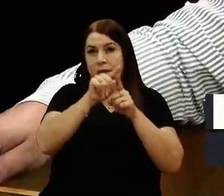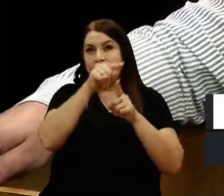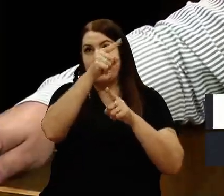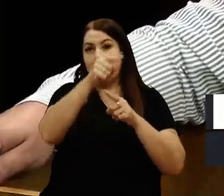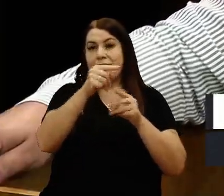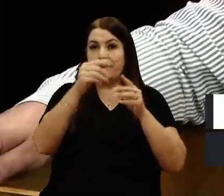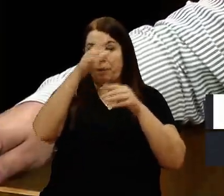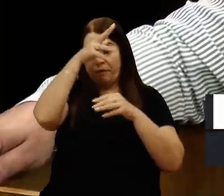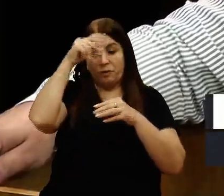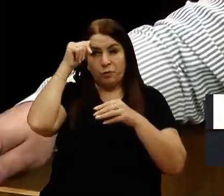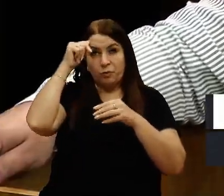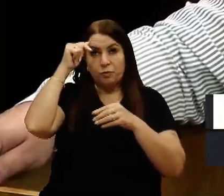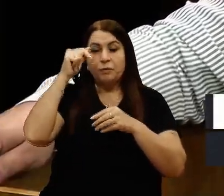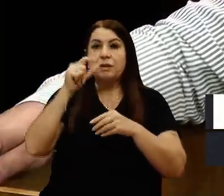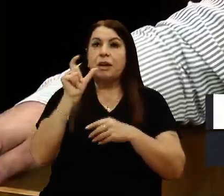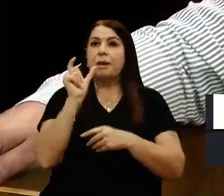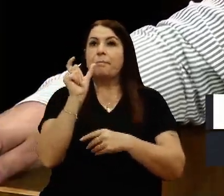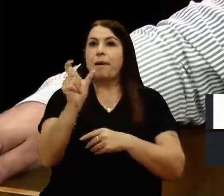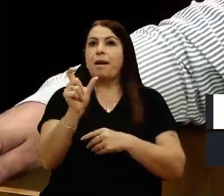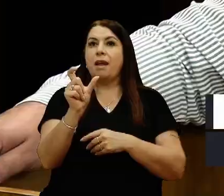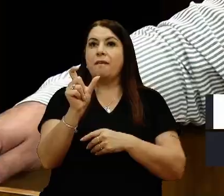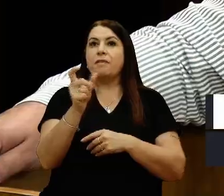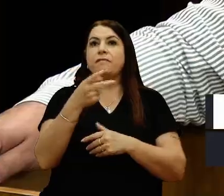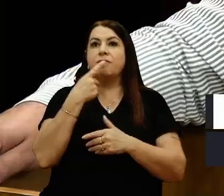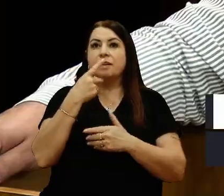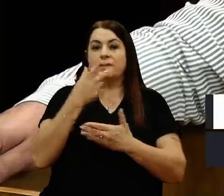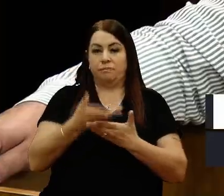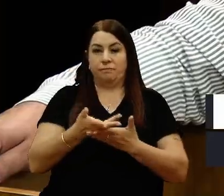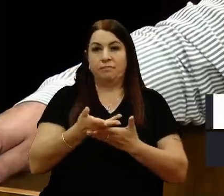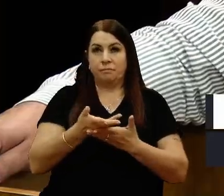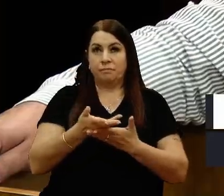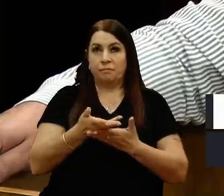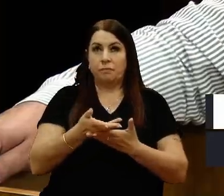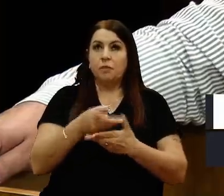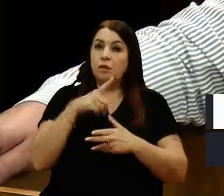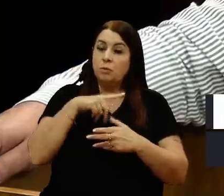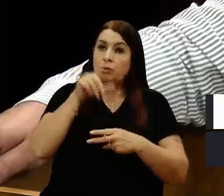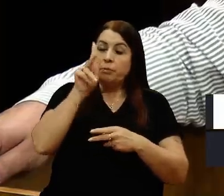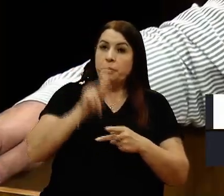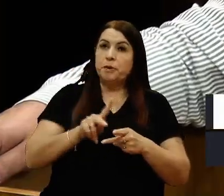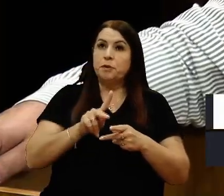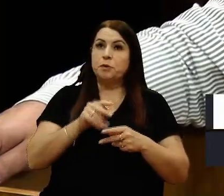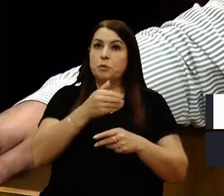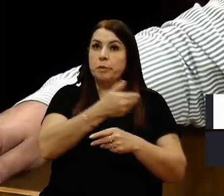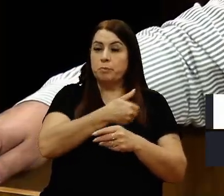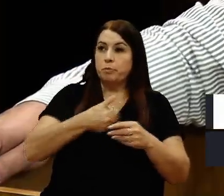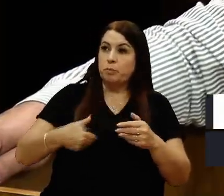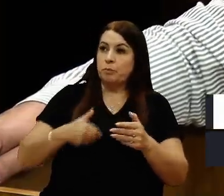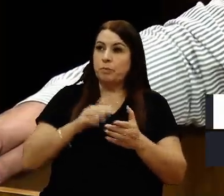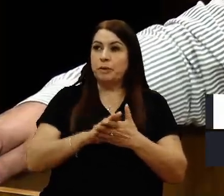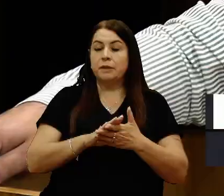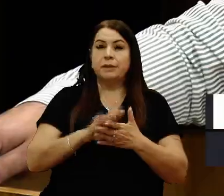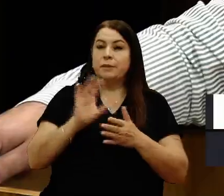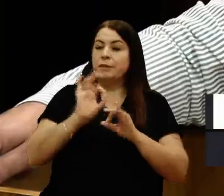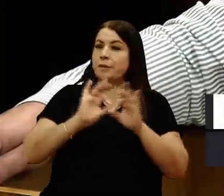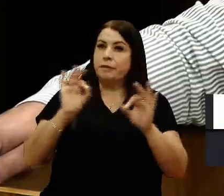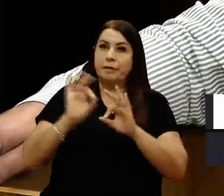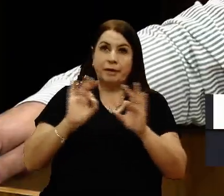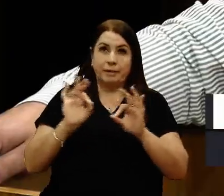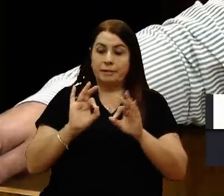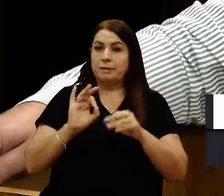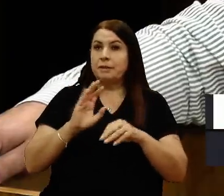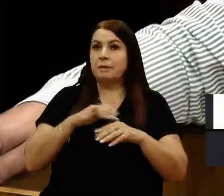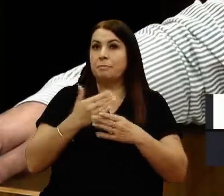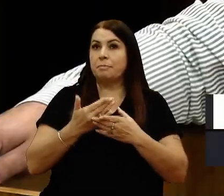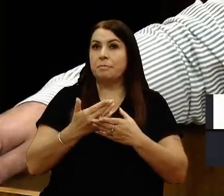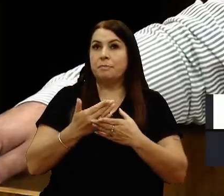lado, que é a palavra empenhada. Há uma pessoa pública, não há nada